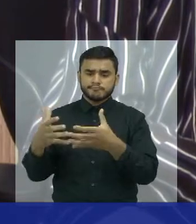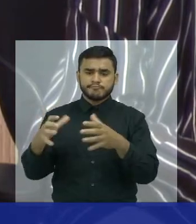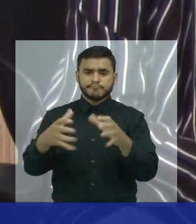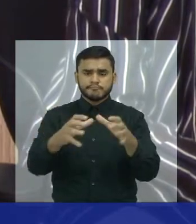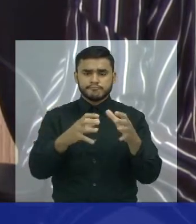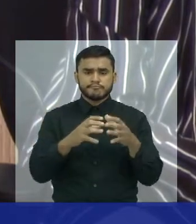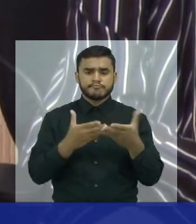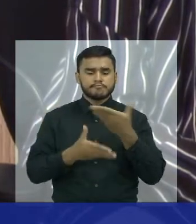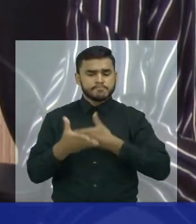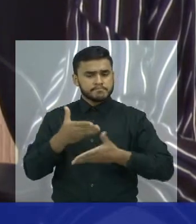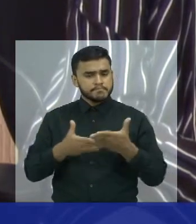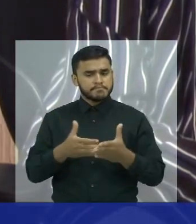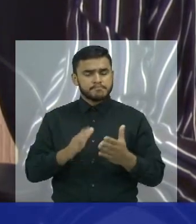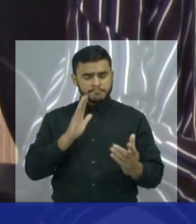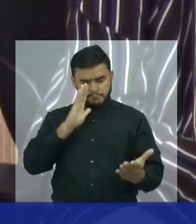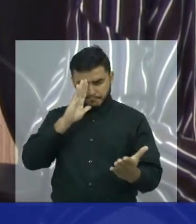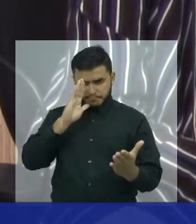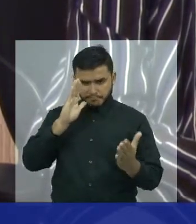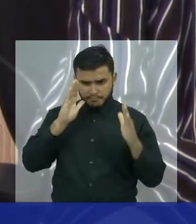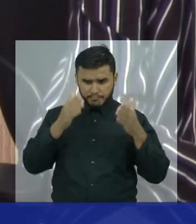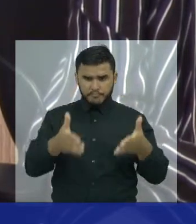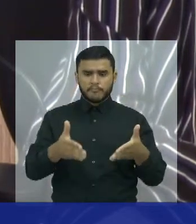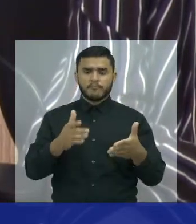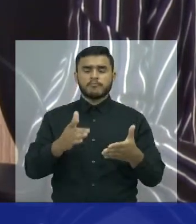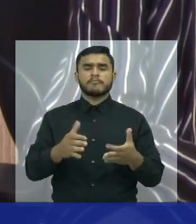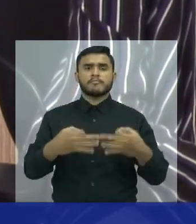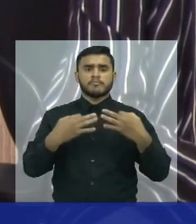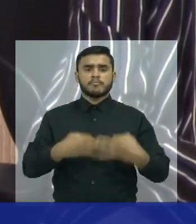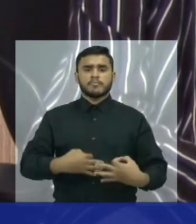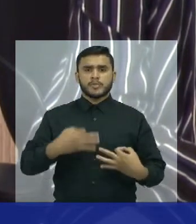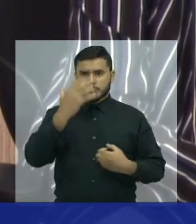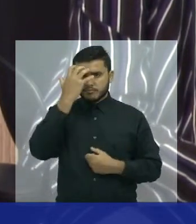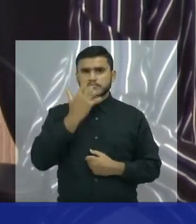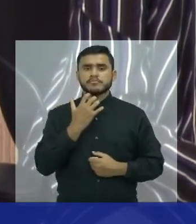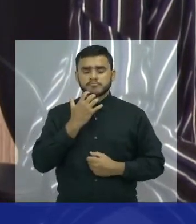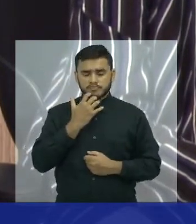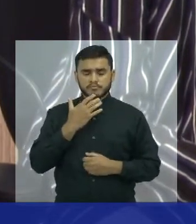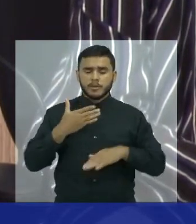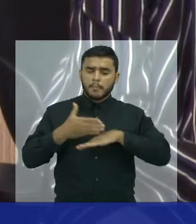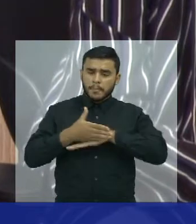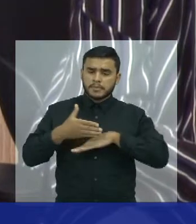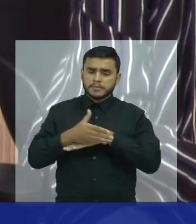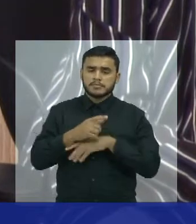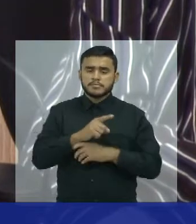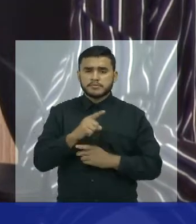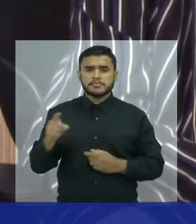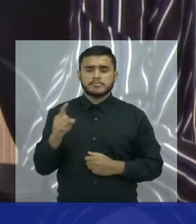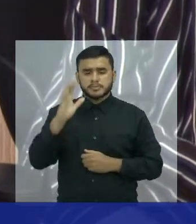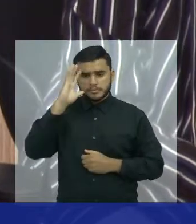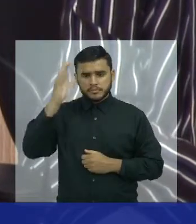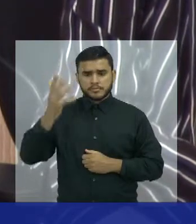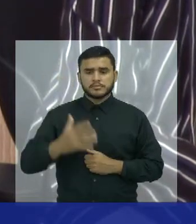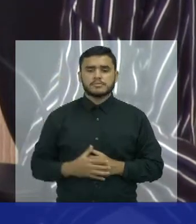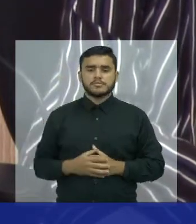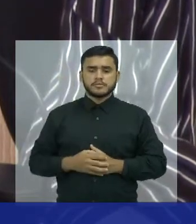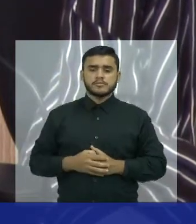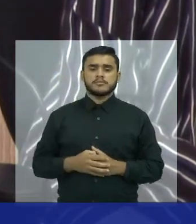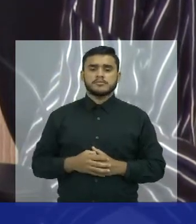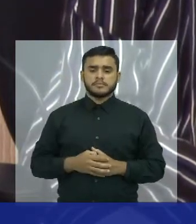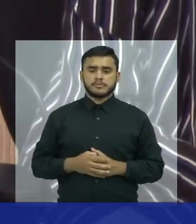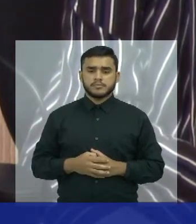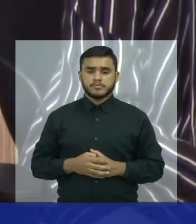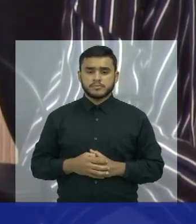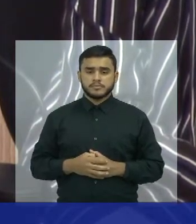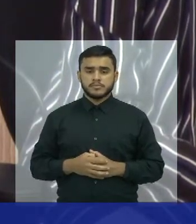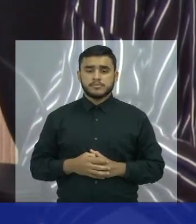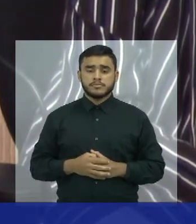tratado de forma mais... que o cidadão se sinta participante das decisões. Isso é um desafio realmente muito